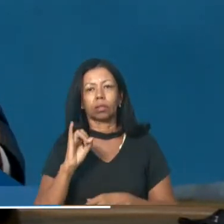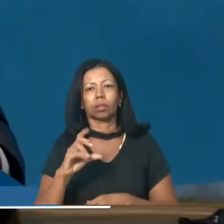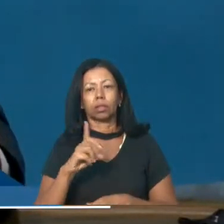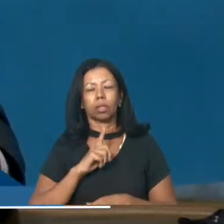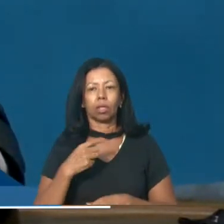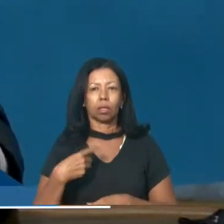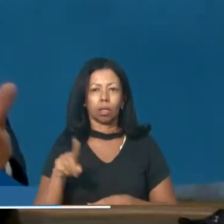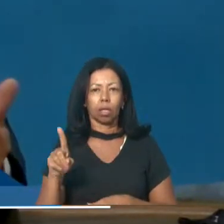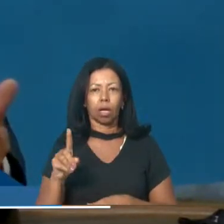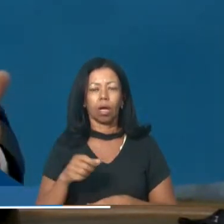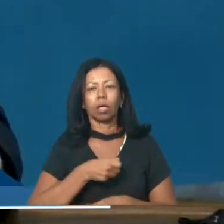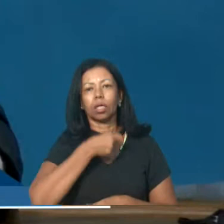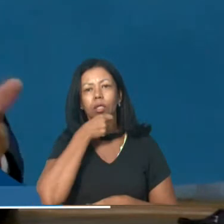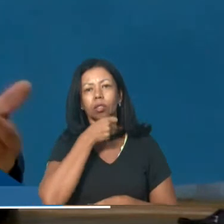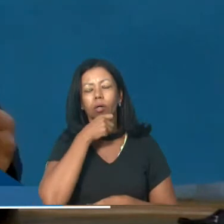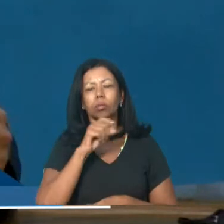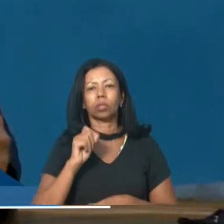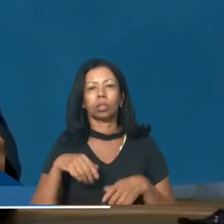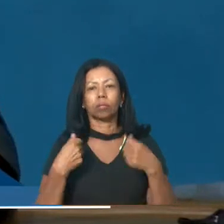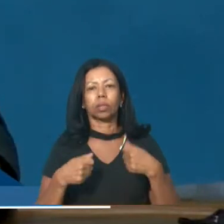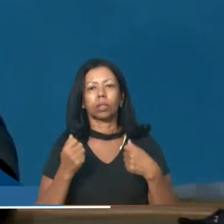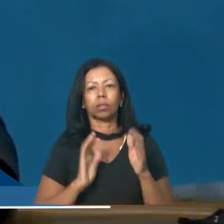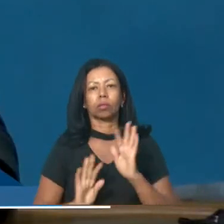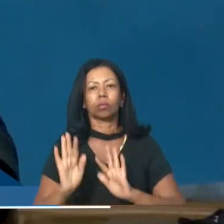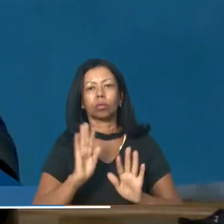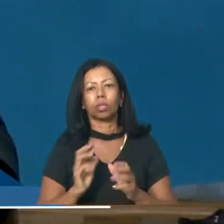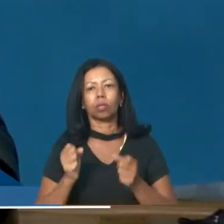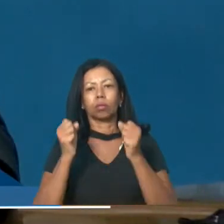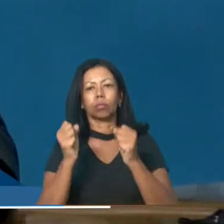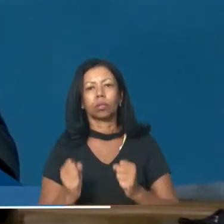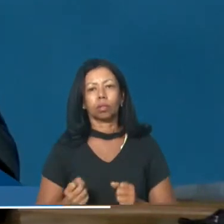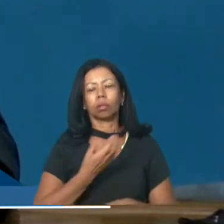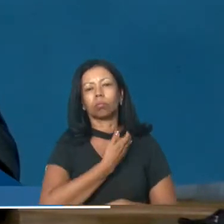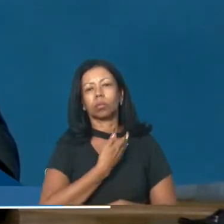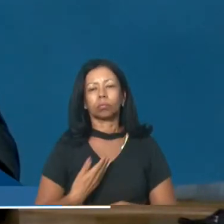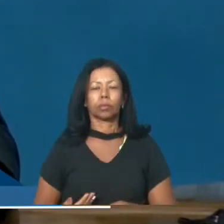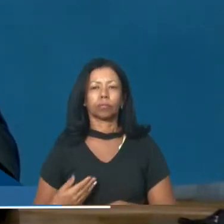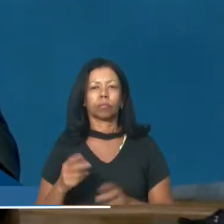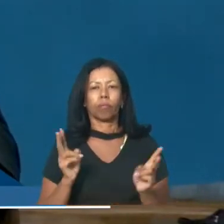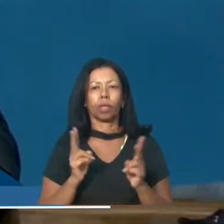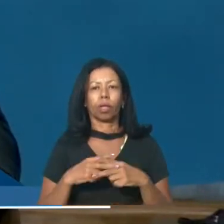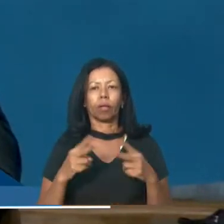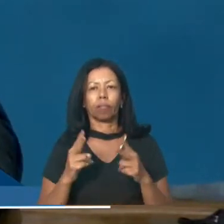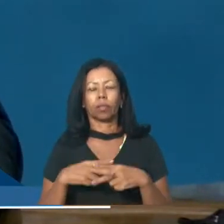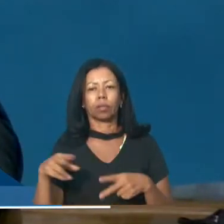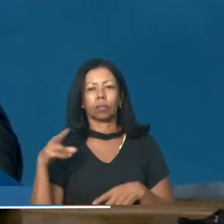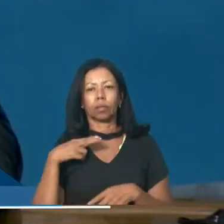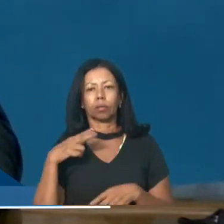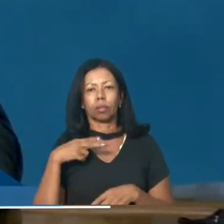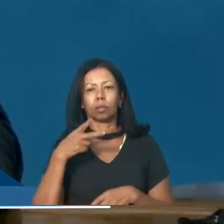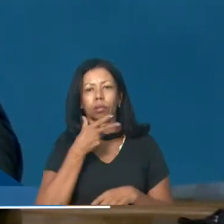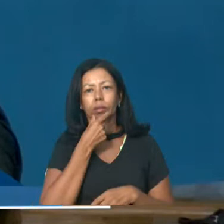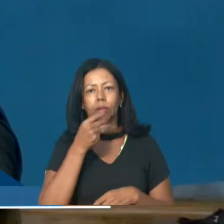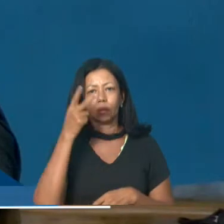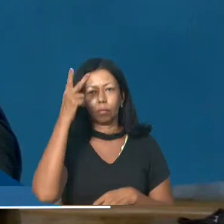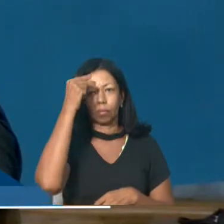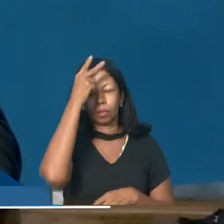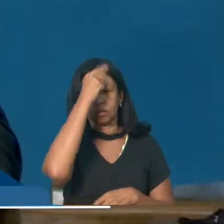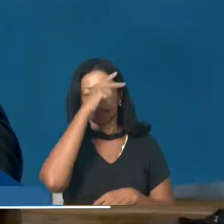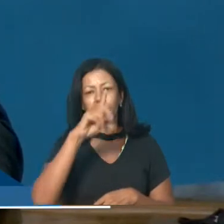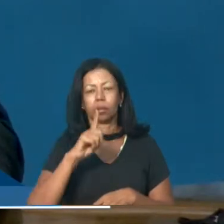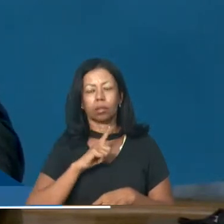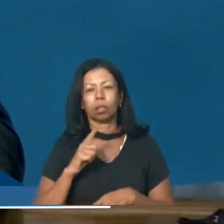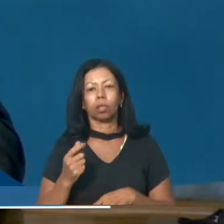ali idosos que precisam do cuidado do poder público. Então, essas brigas pessoais que o senhor prefeito acampa